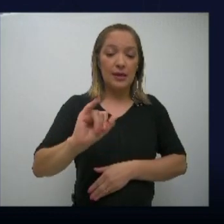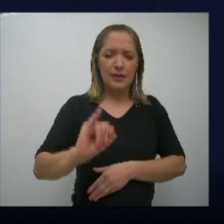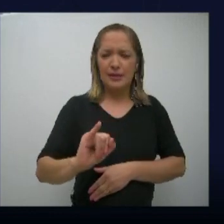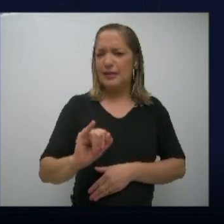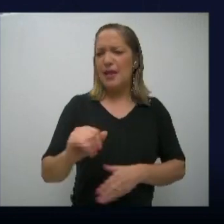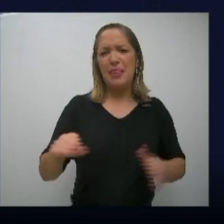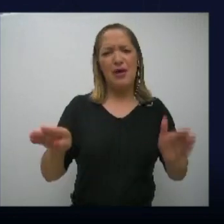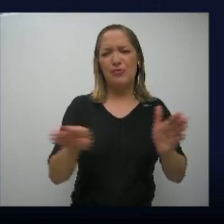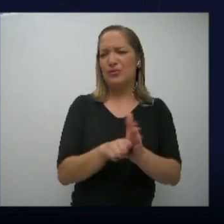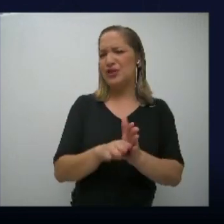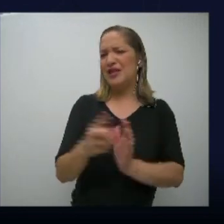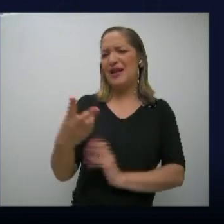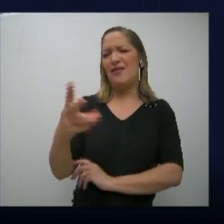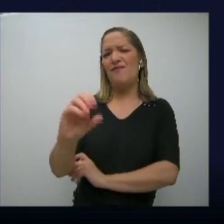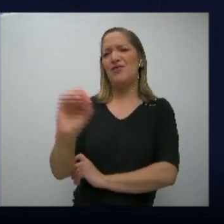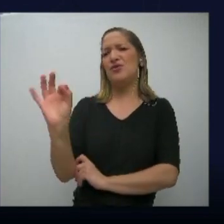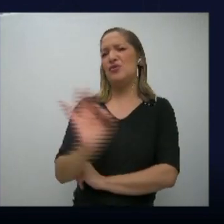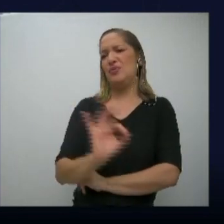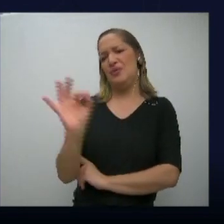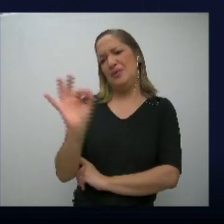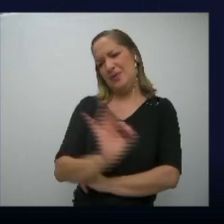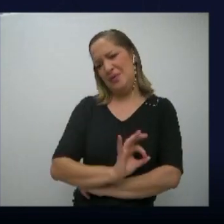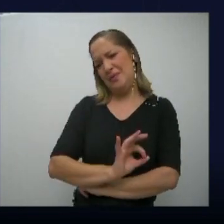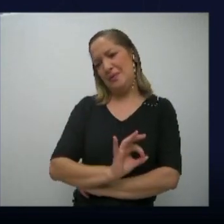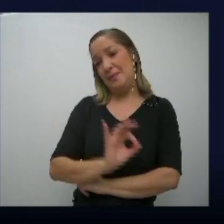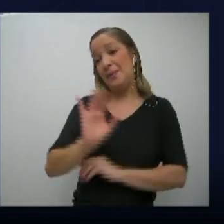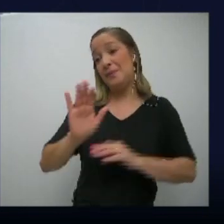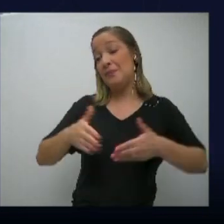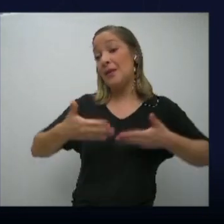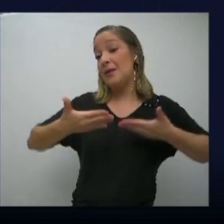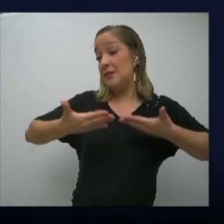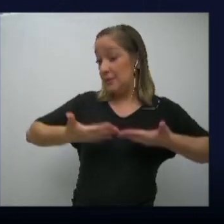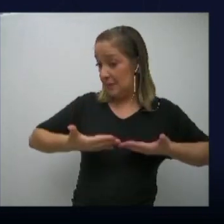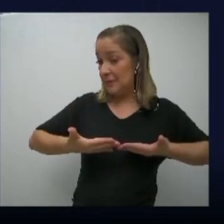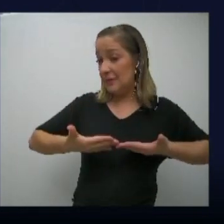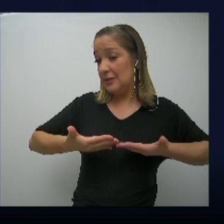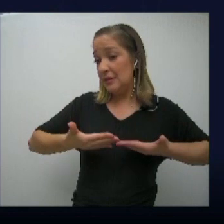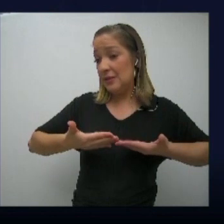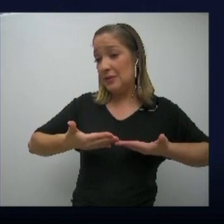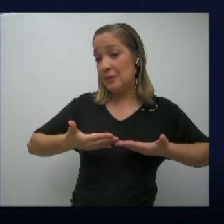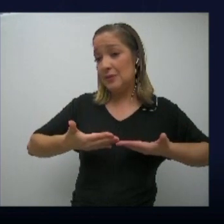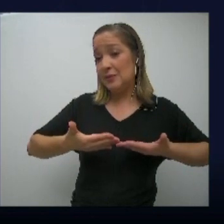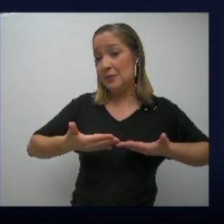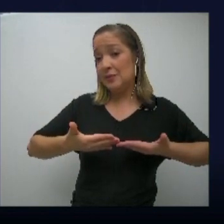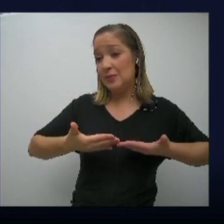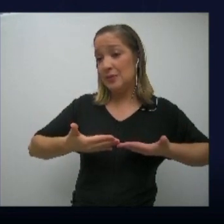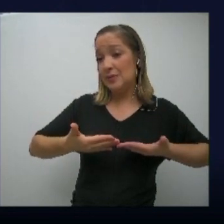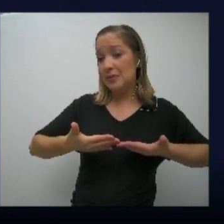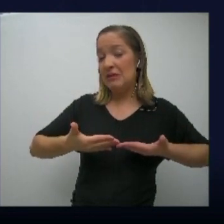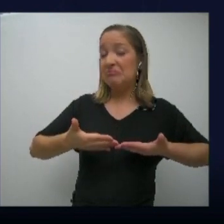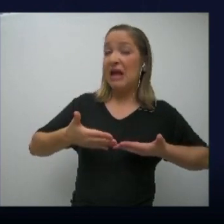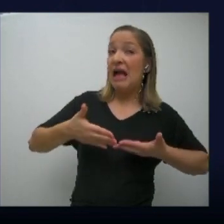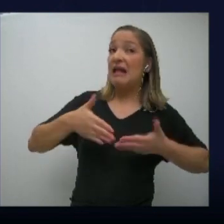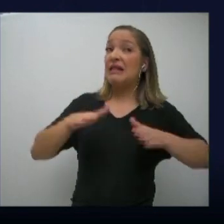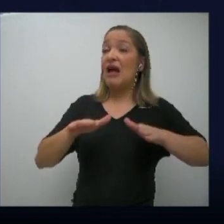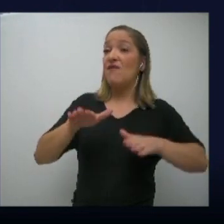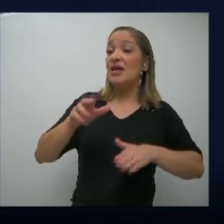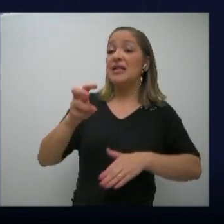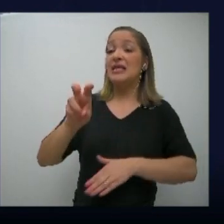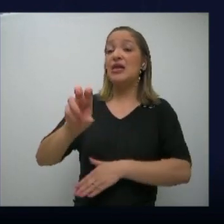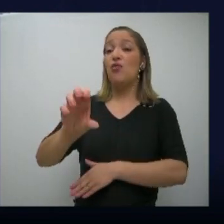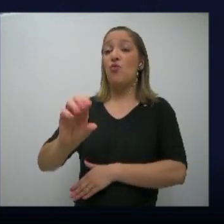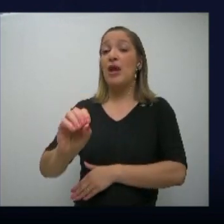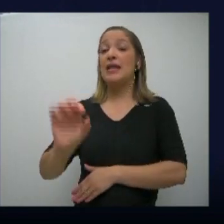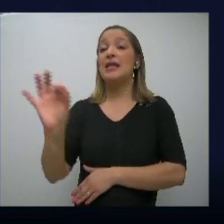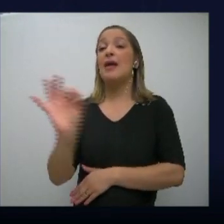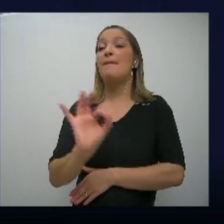não chega em alguns casos a vinte por cento né então a grosso modo né digamos assim tem talvez cinquenta por cento de gordura